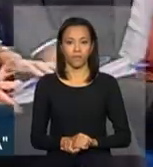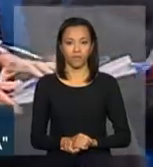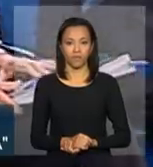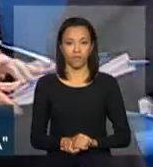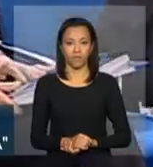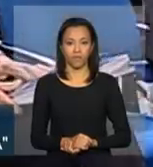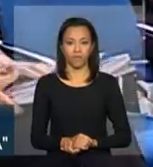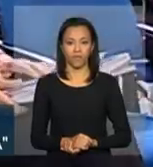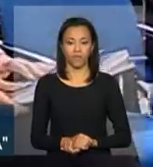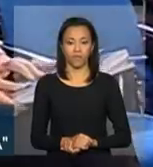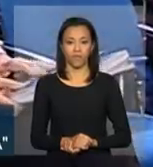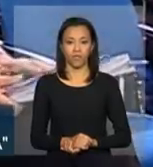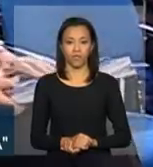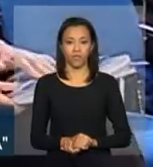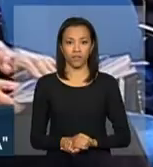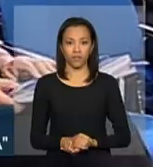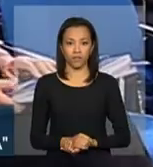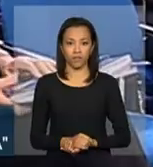Apenas para